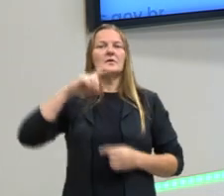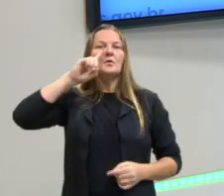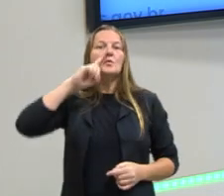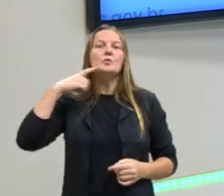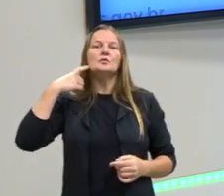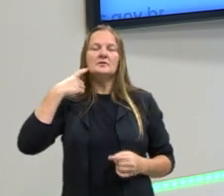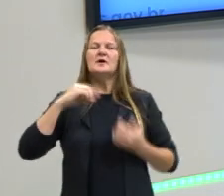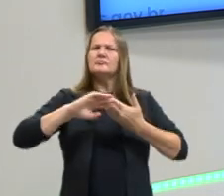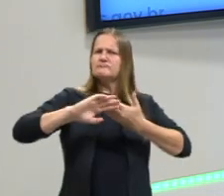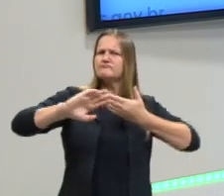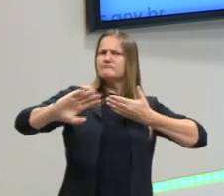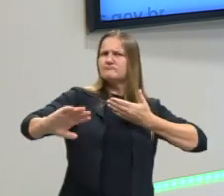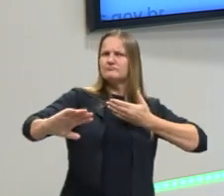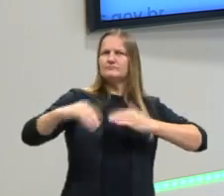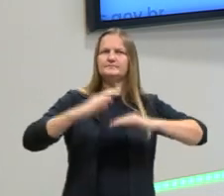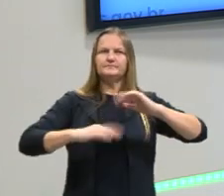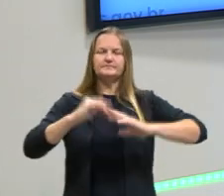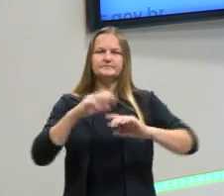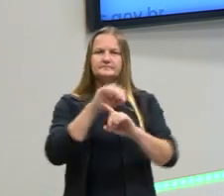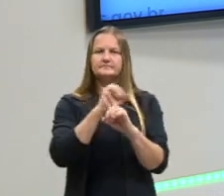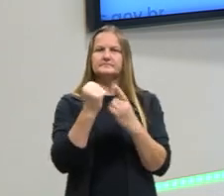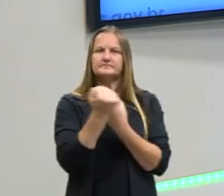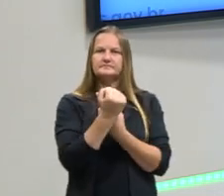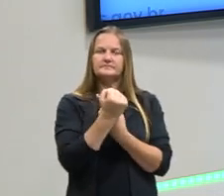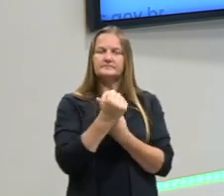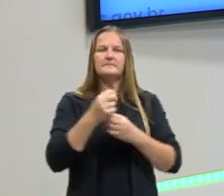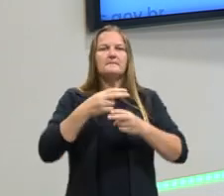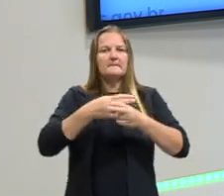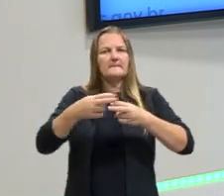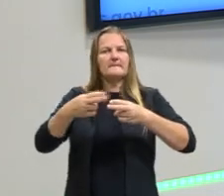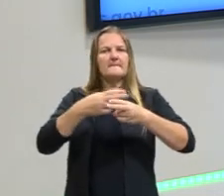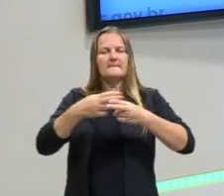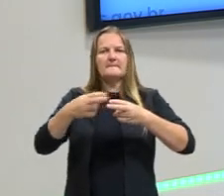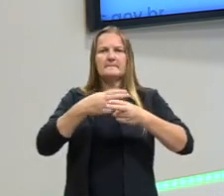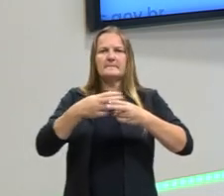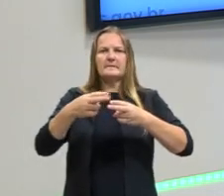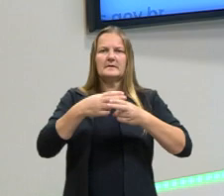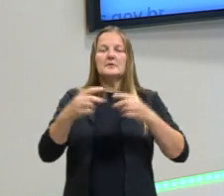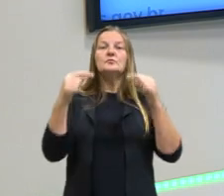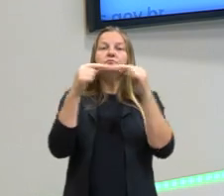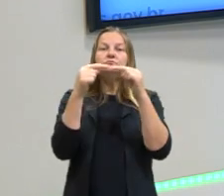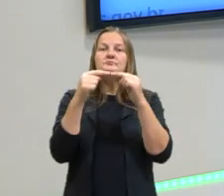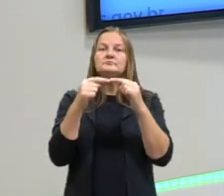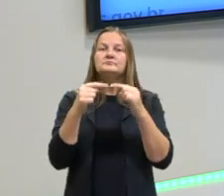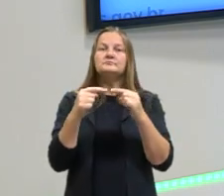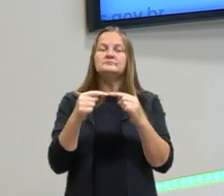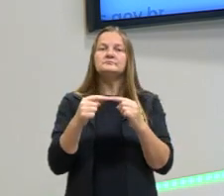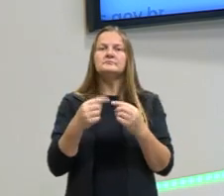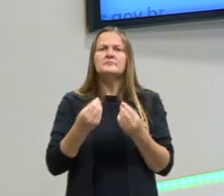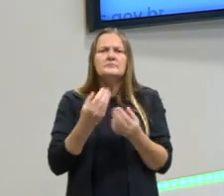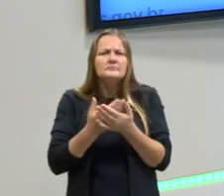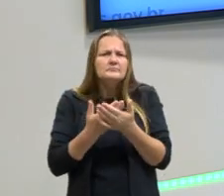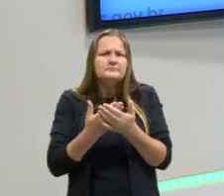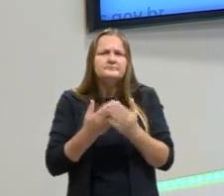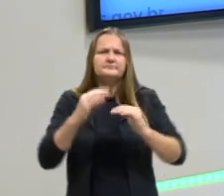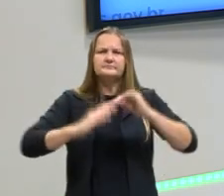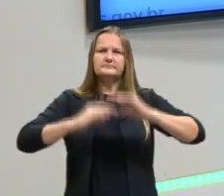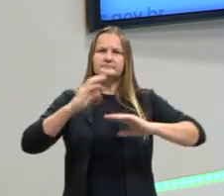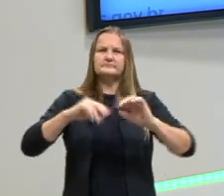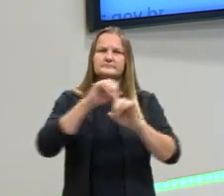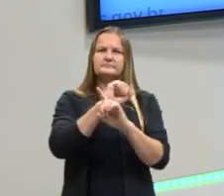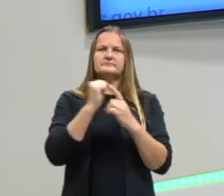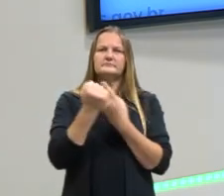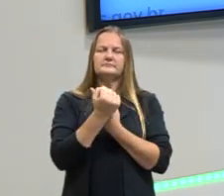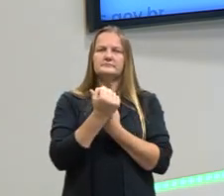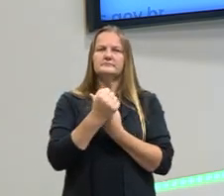propõe esse afastamento do fato social essa neutralidade essa objetividade para estudo do fato social